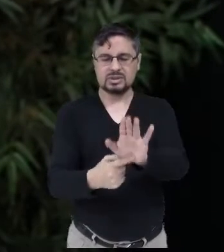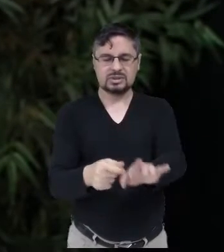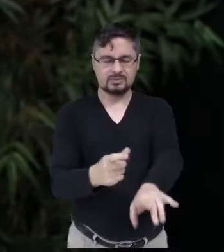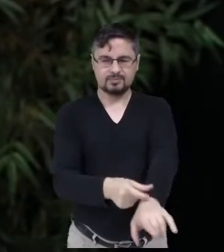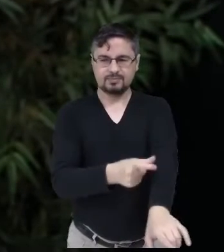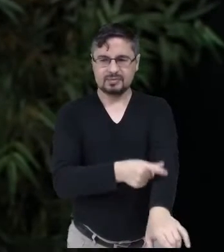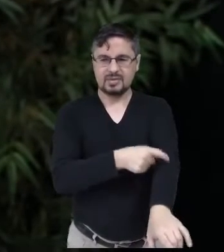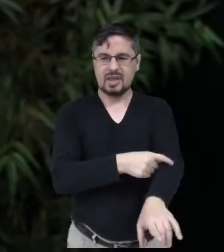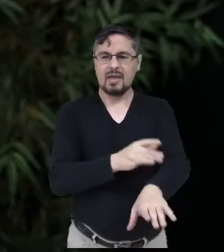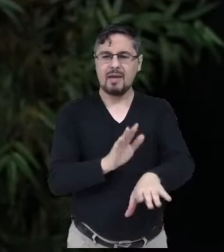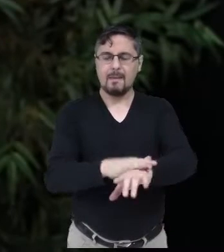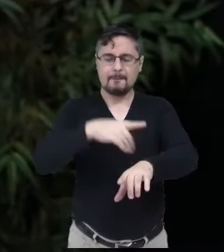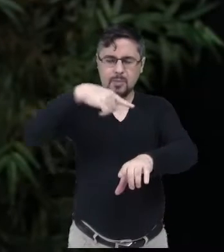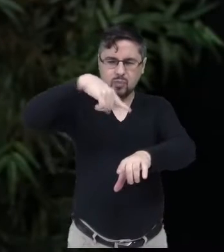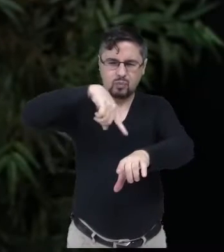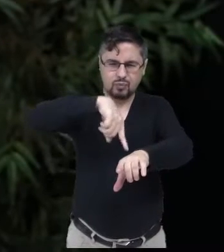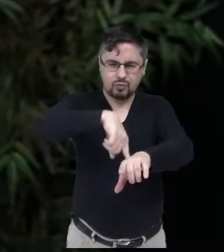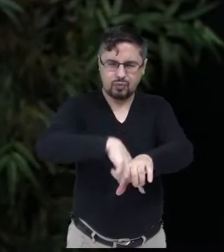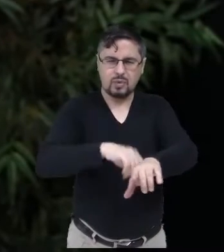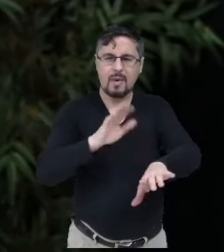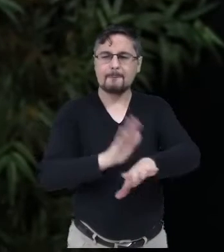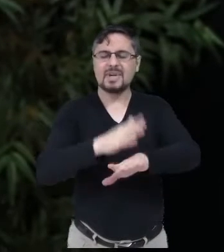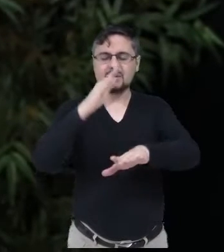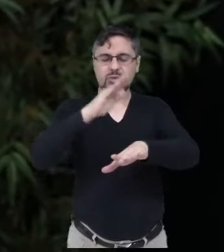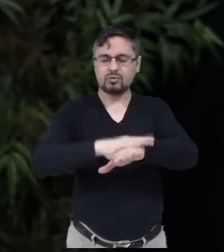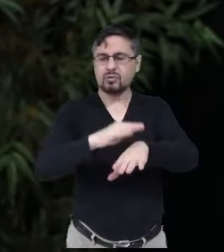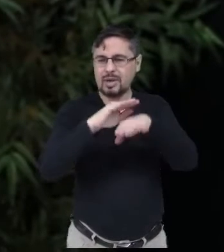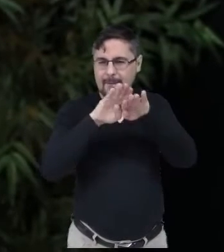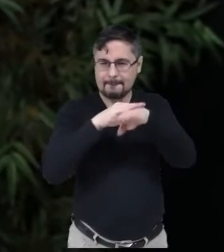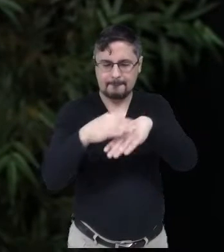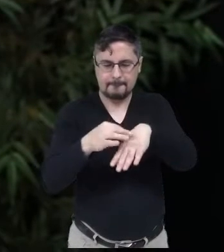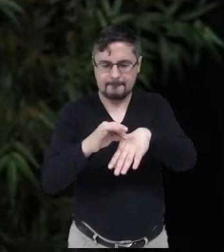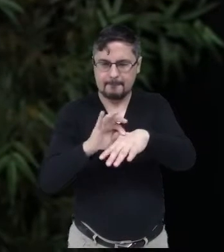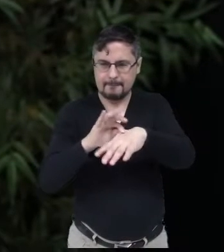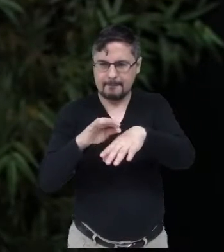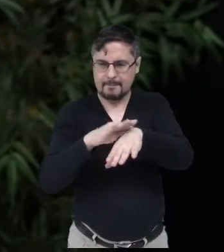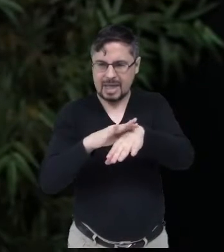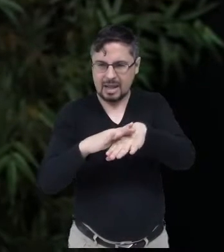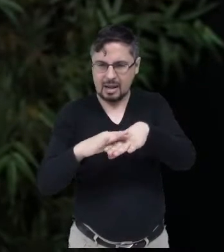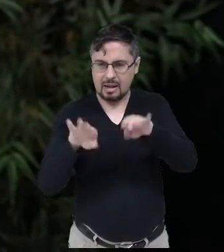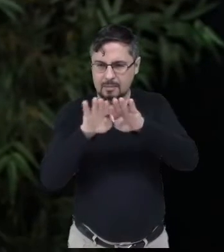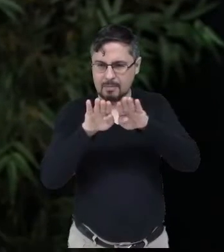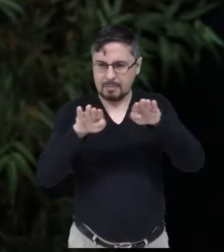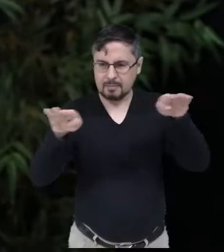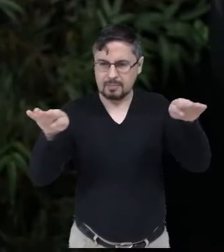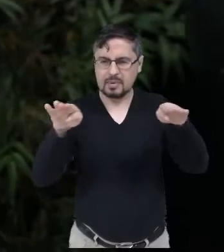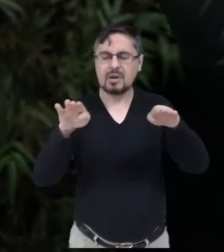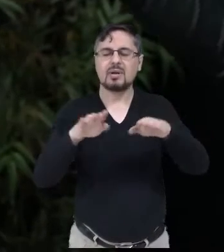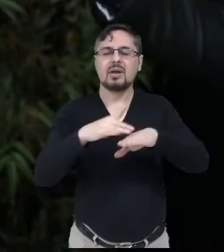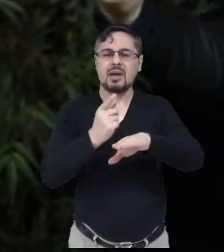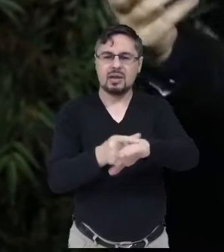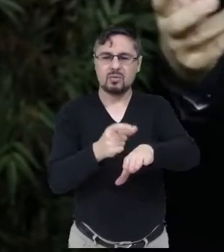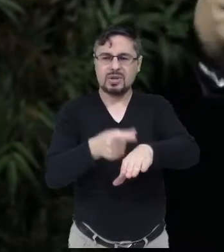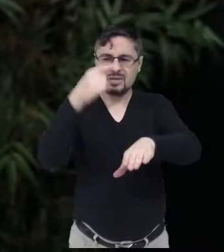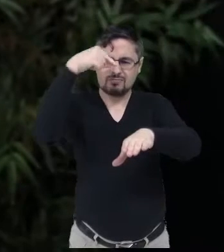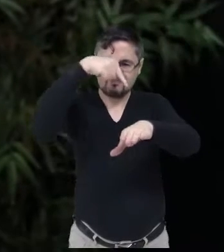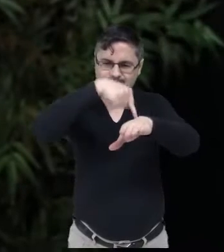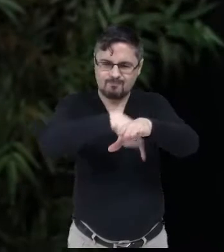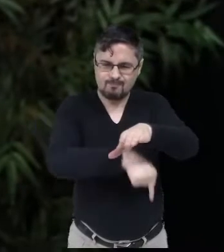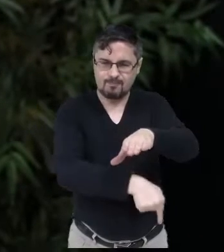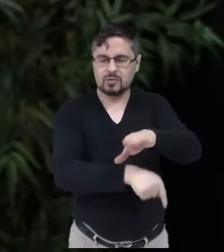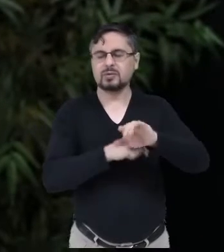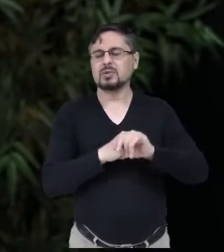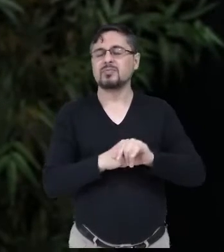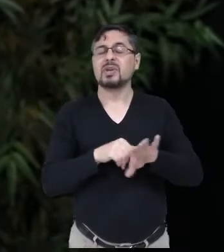a pele. E é interessante que é assim o pecado nas nossas vidas. Assim também, as manifestações exteriores do pecado